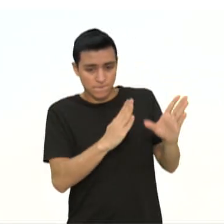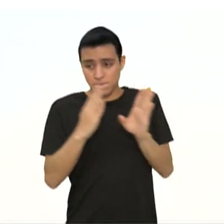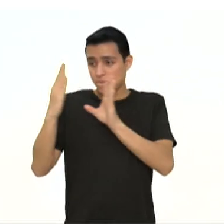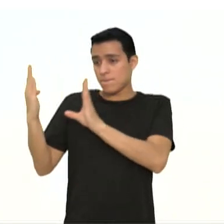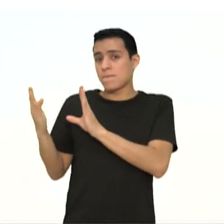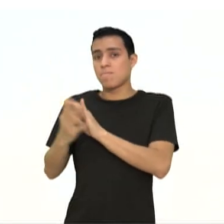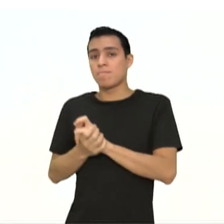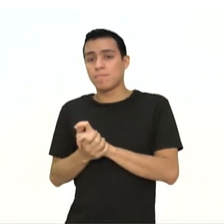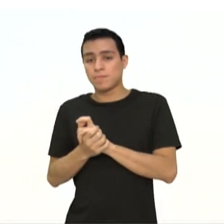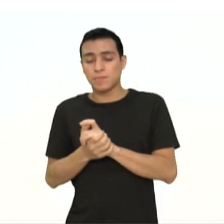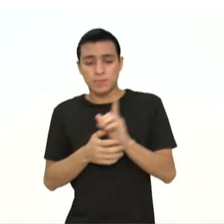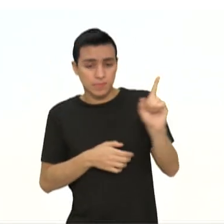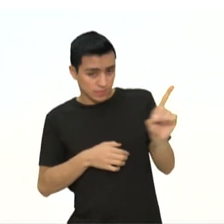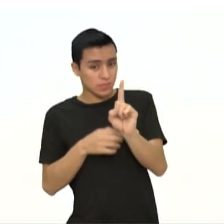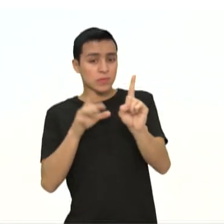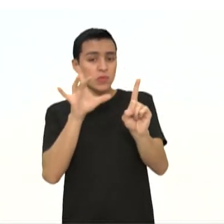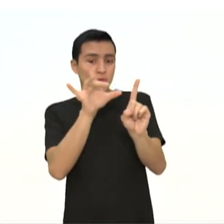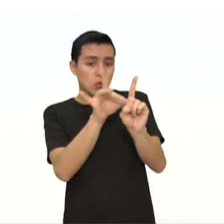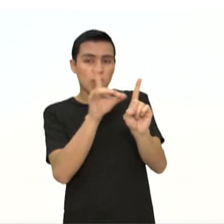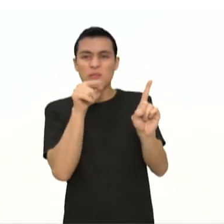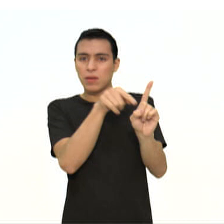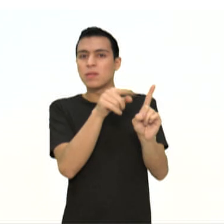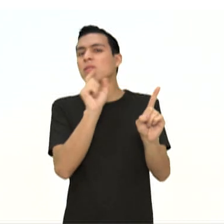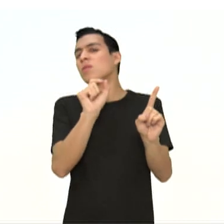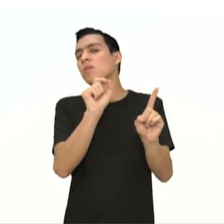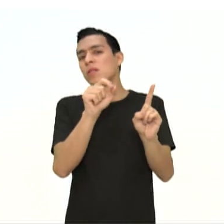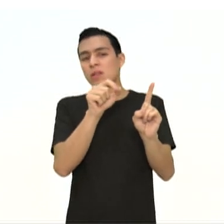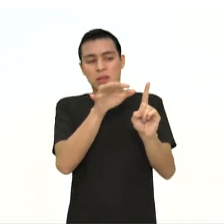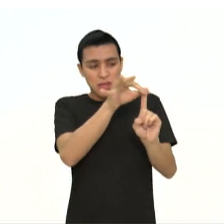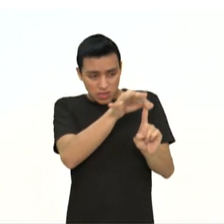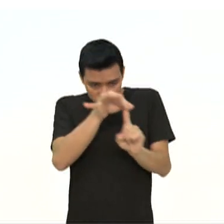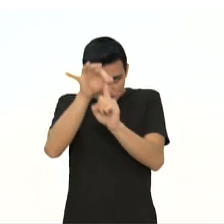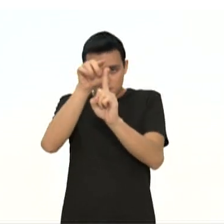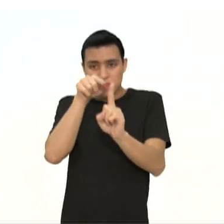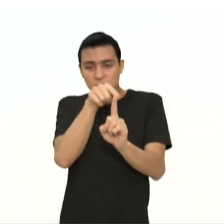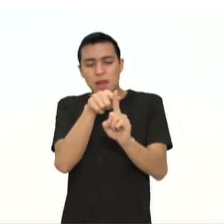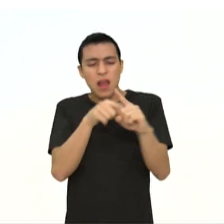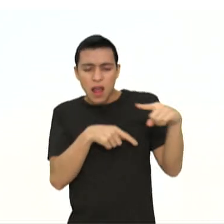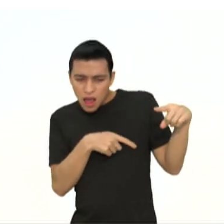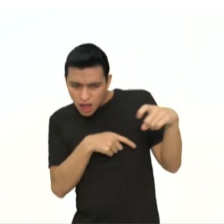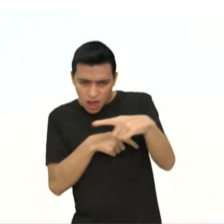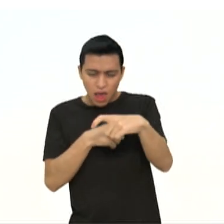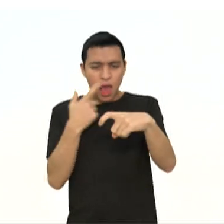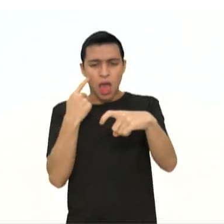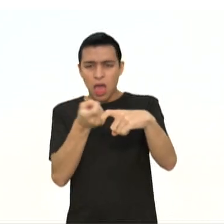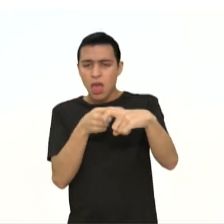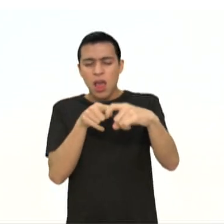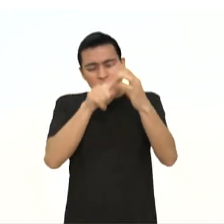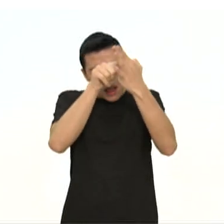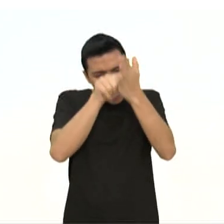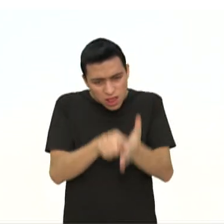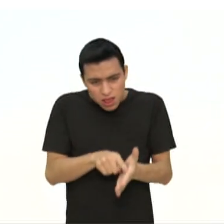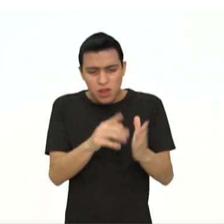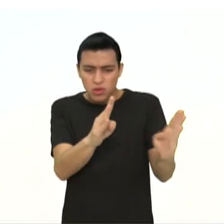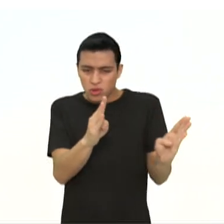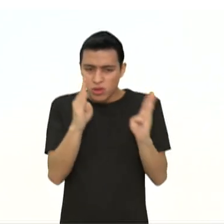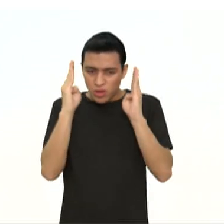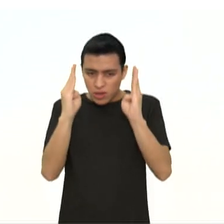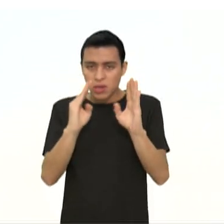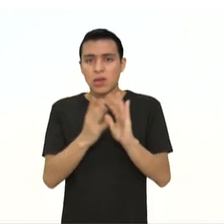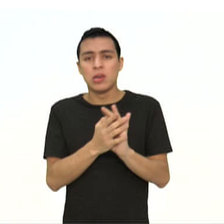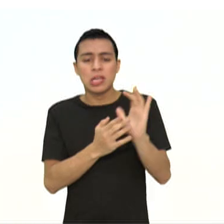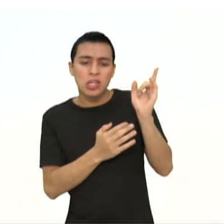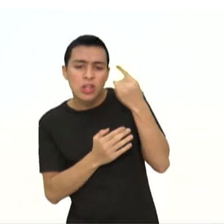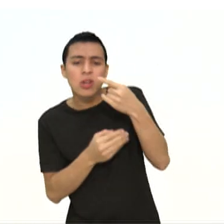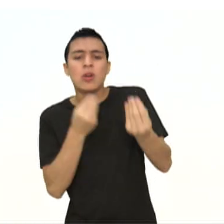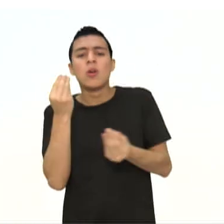vacina. Isolar o patógeno. O patógeno é o causador da doença. Então, isola. Peguei a bactéria de interesse, peguei o vírus de interesse, separei.